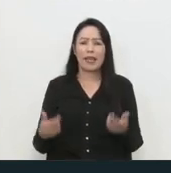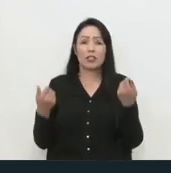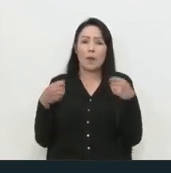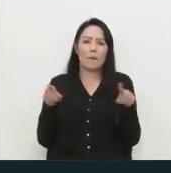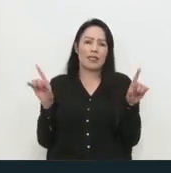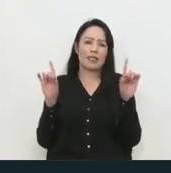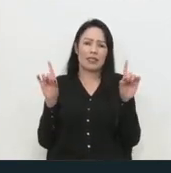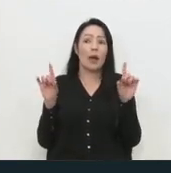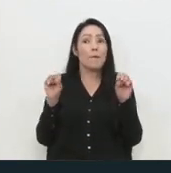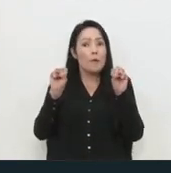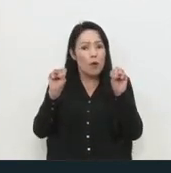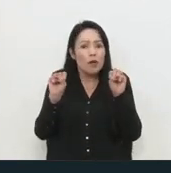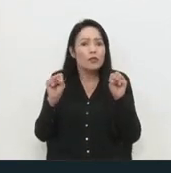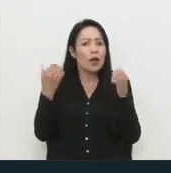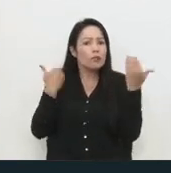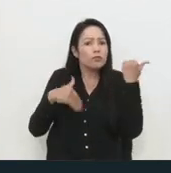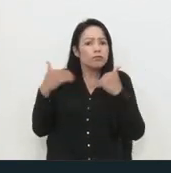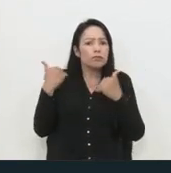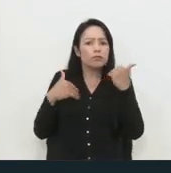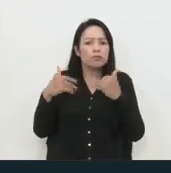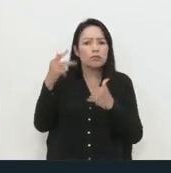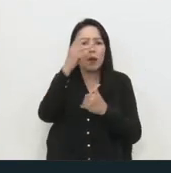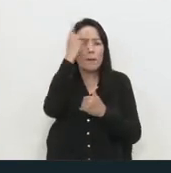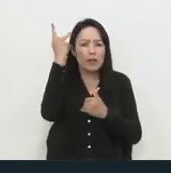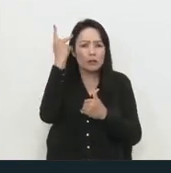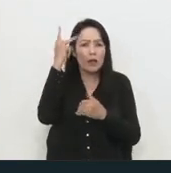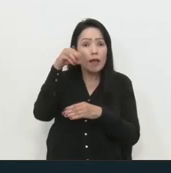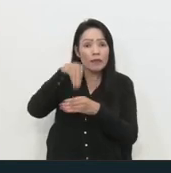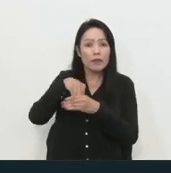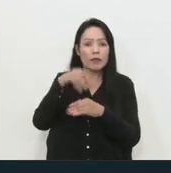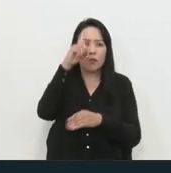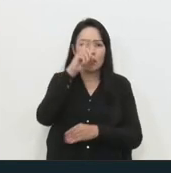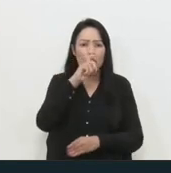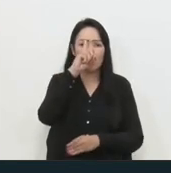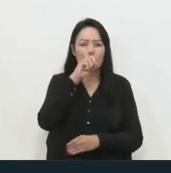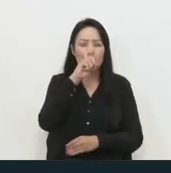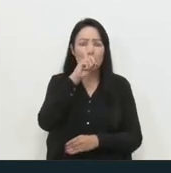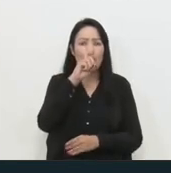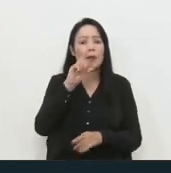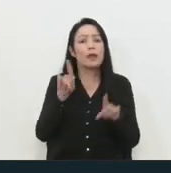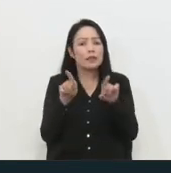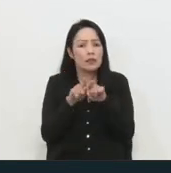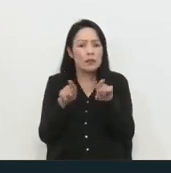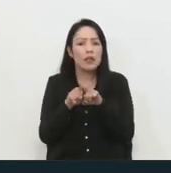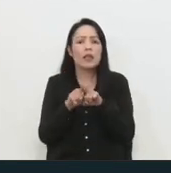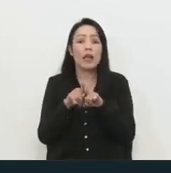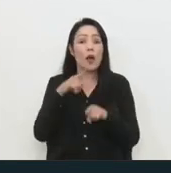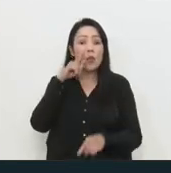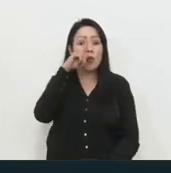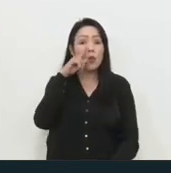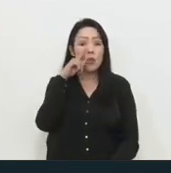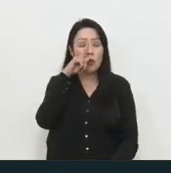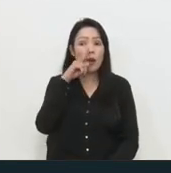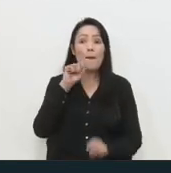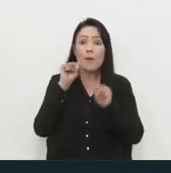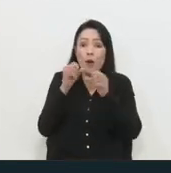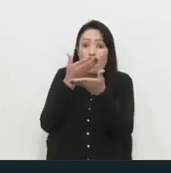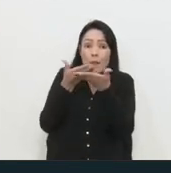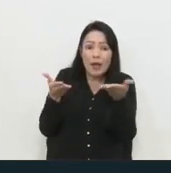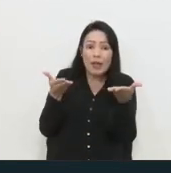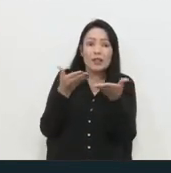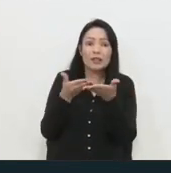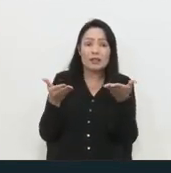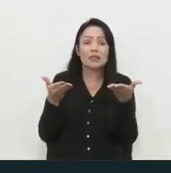de machucar alguém dentro do hospital como também Estamos correndo risco de perder